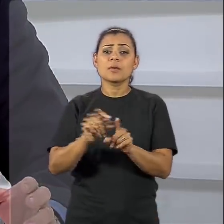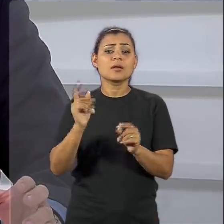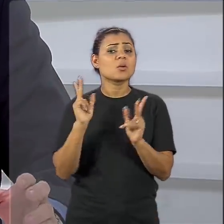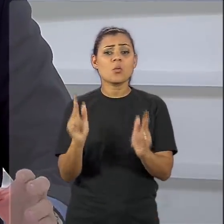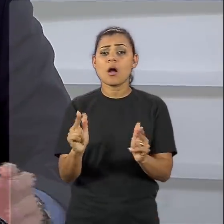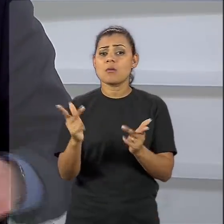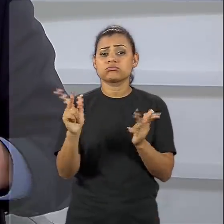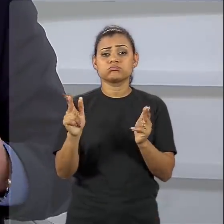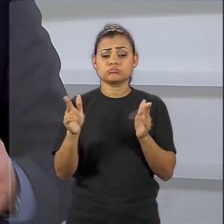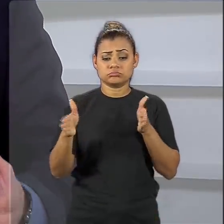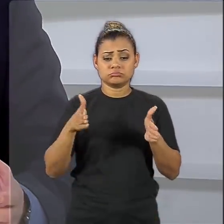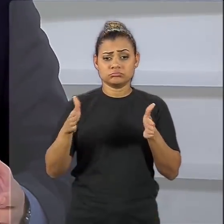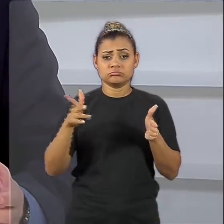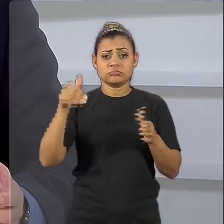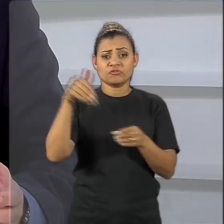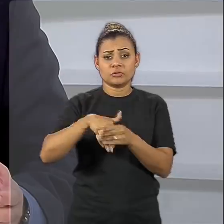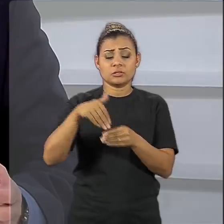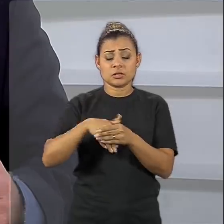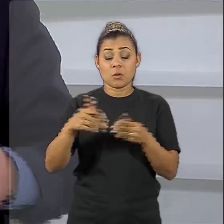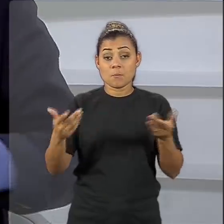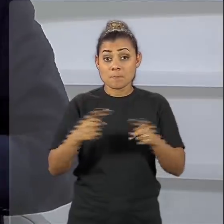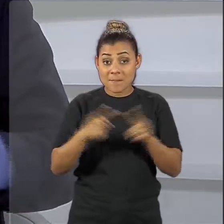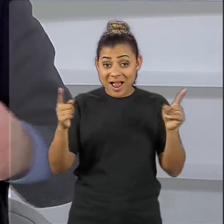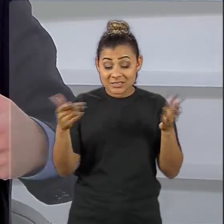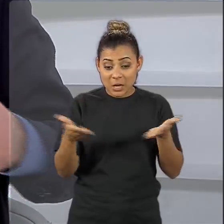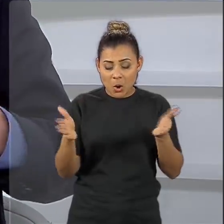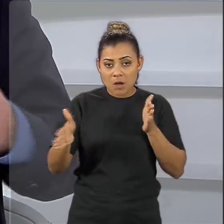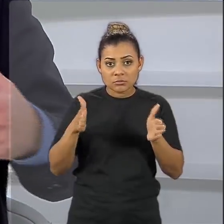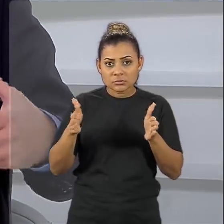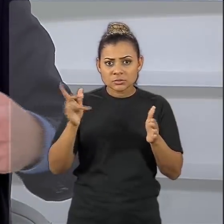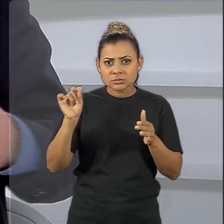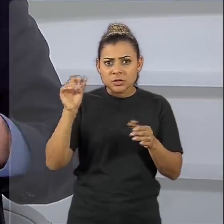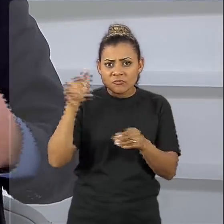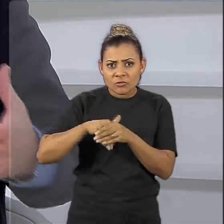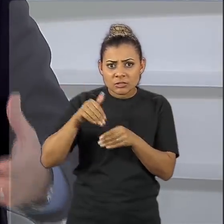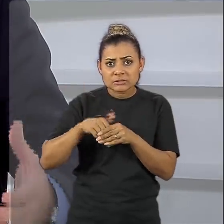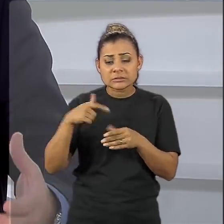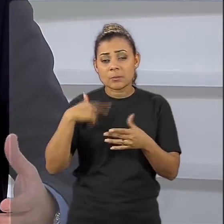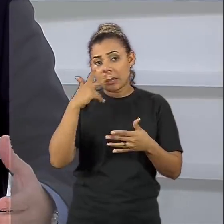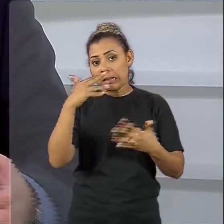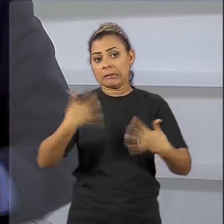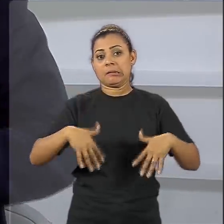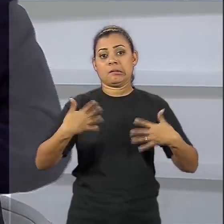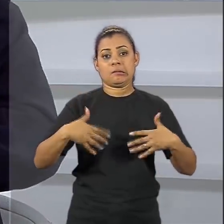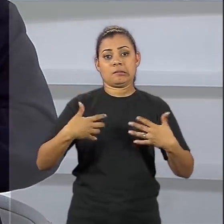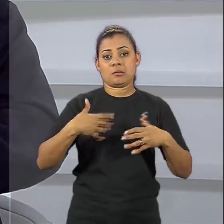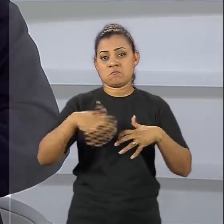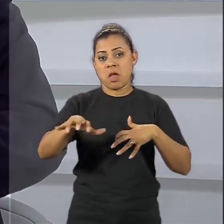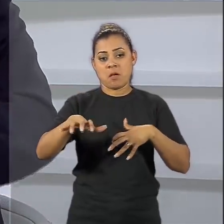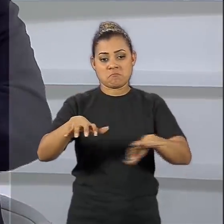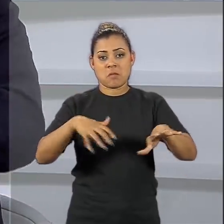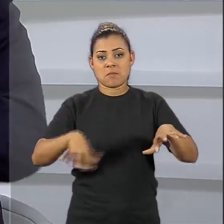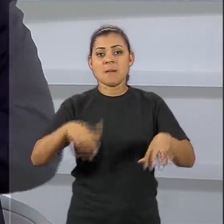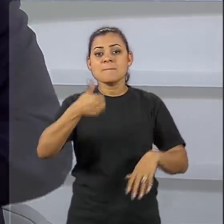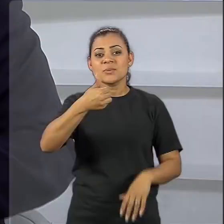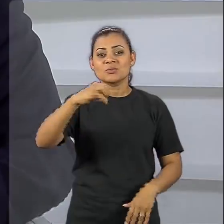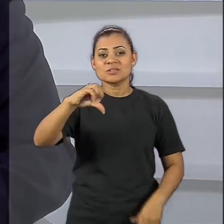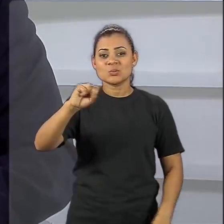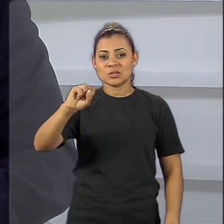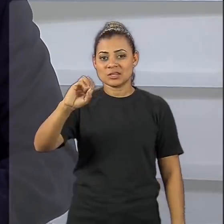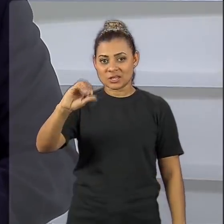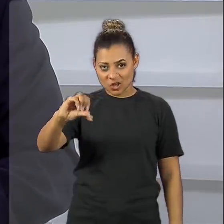eleições. Né? Só que a gente vive um momento em que o sistema começa a se desagregar. Né? Se em 89, quando houve uma